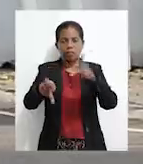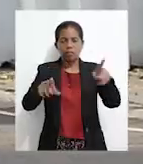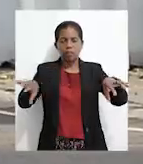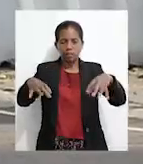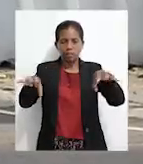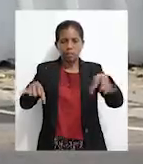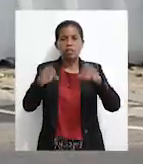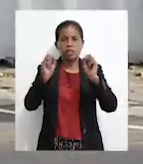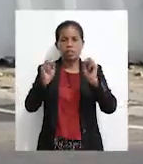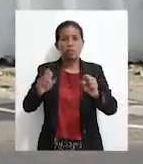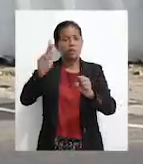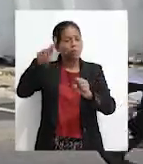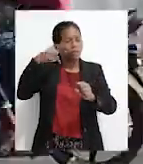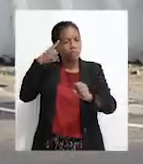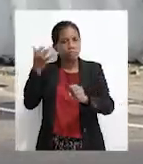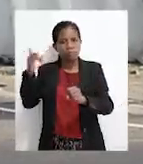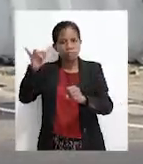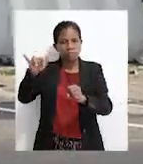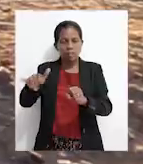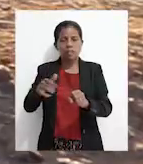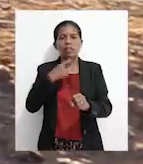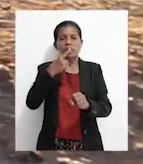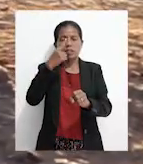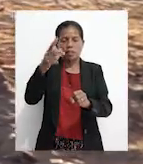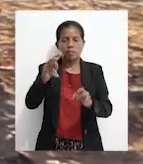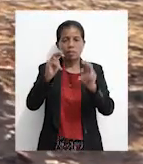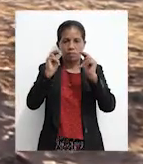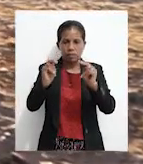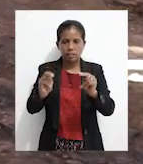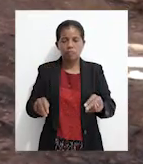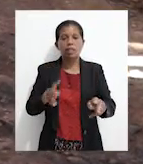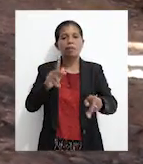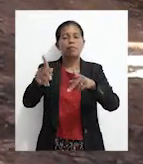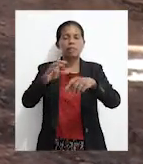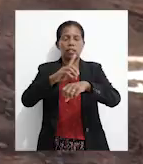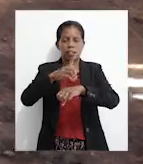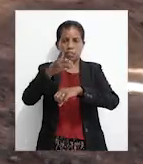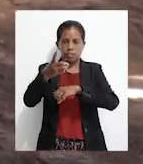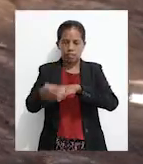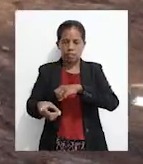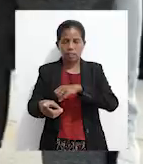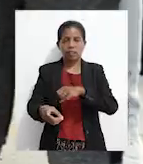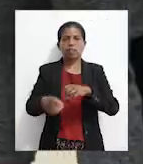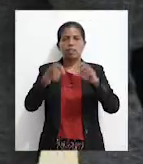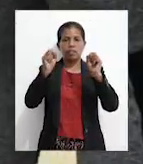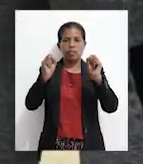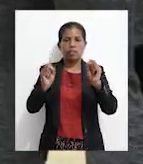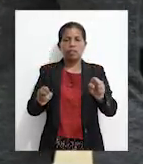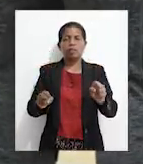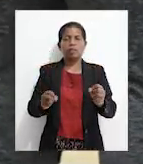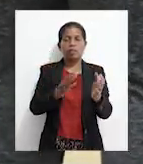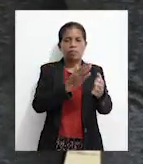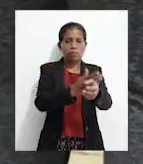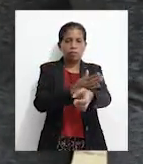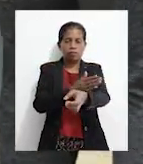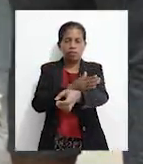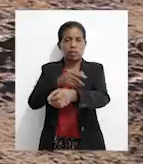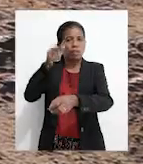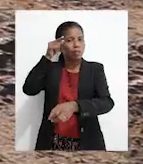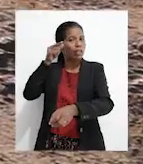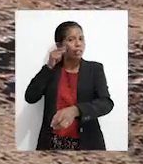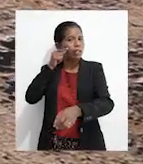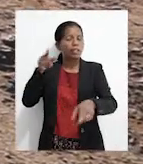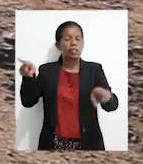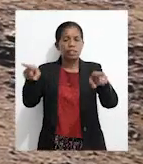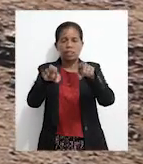legislasaun, no politika sira nebe hatamba nesesidade sobreviventi sira iha kontekstu risku reducaun, no promosaun igualdade genero nebe